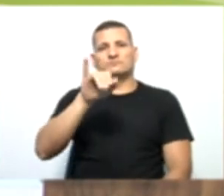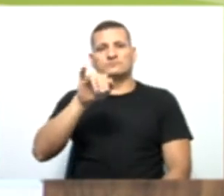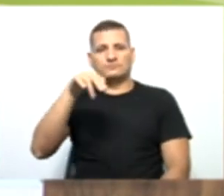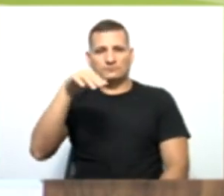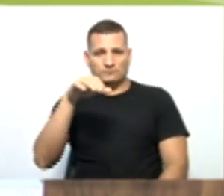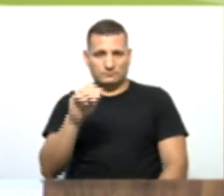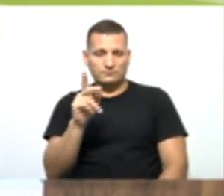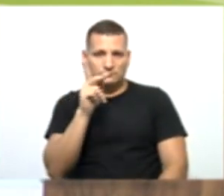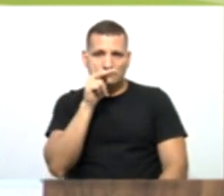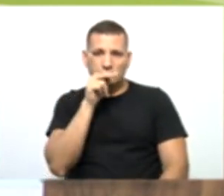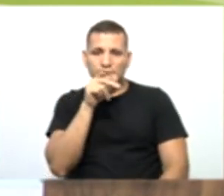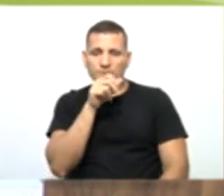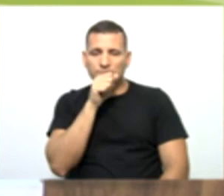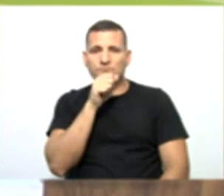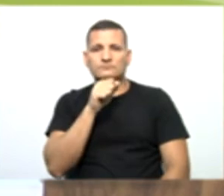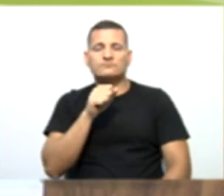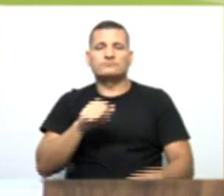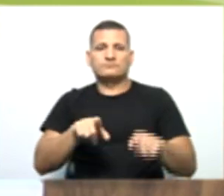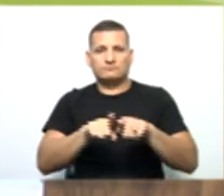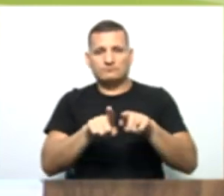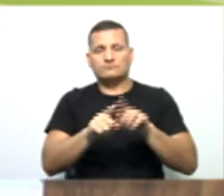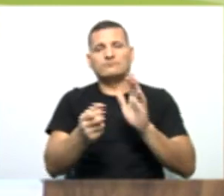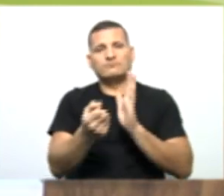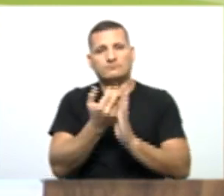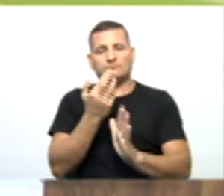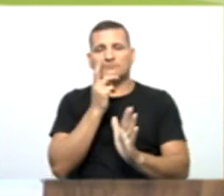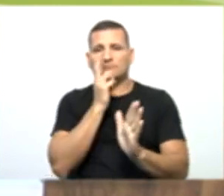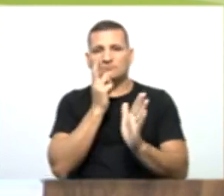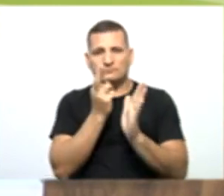então mandou também essa resposta nessa